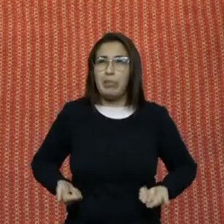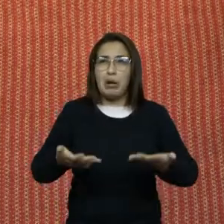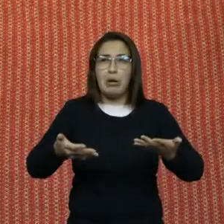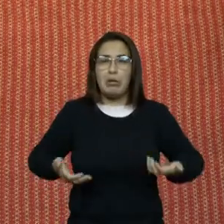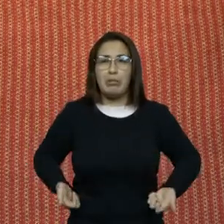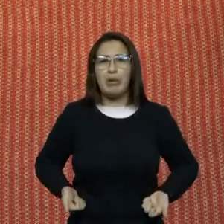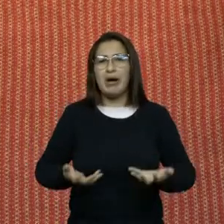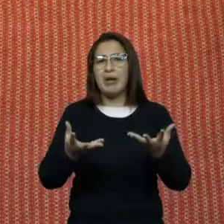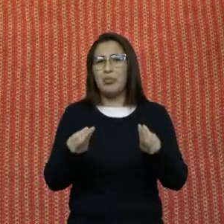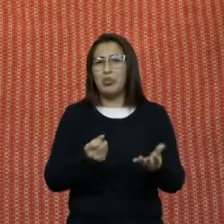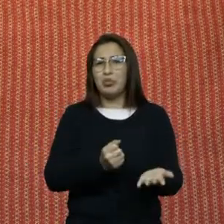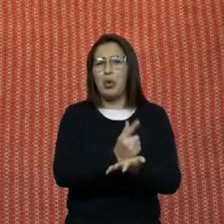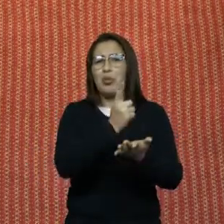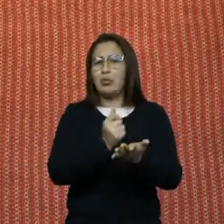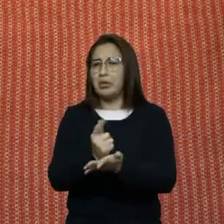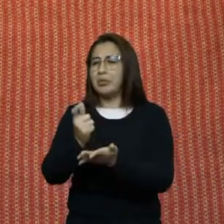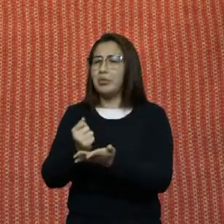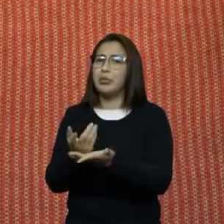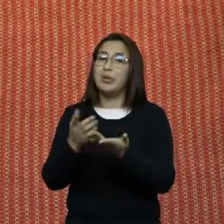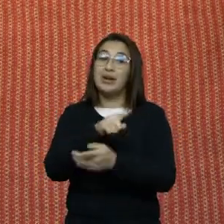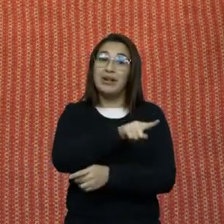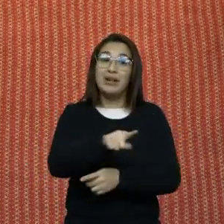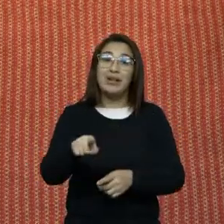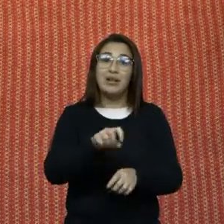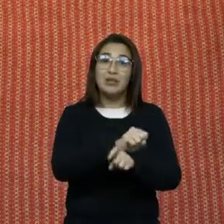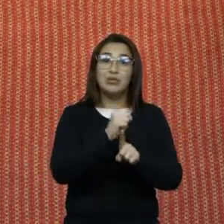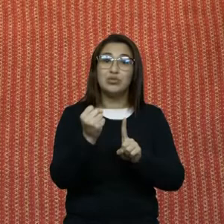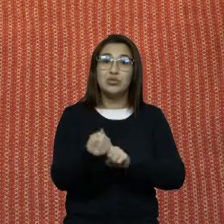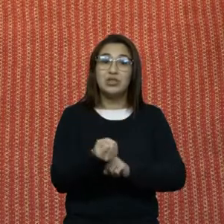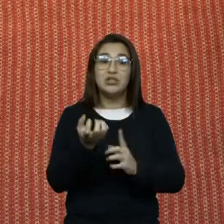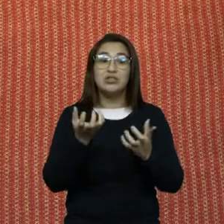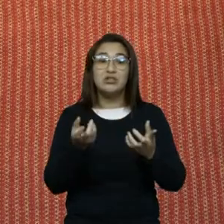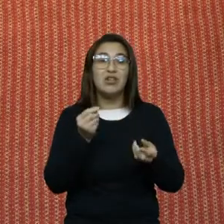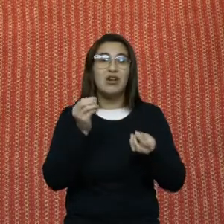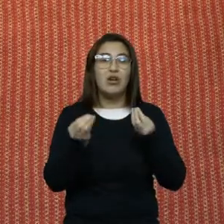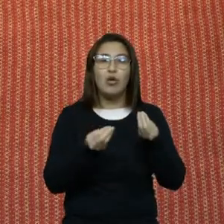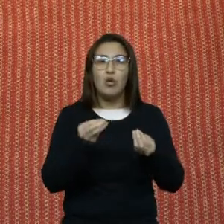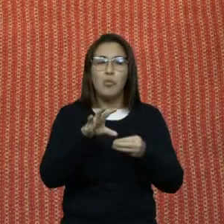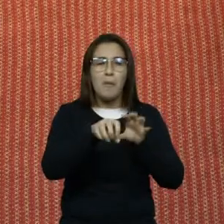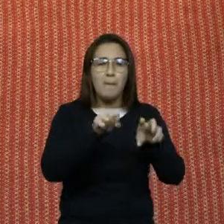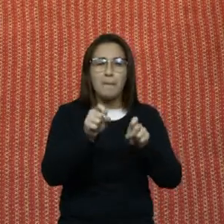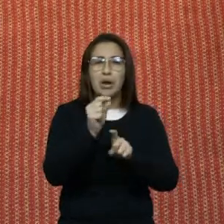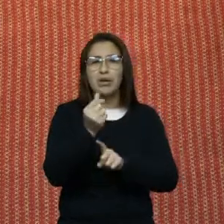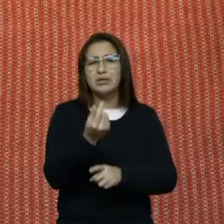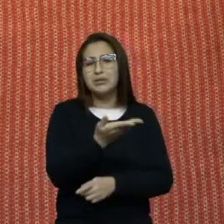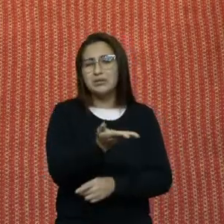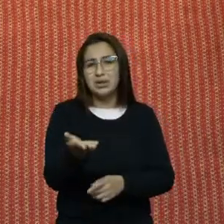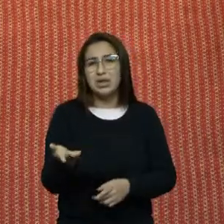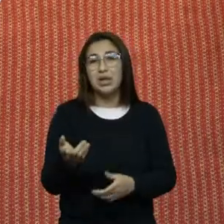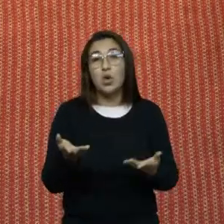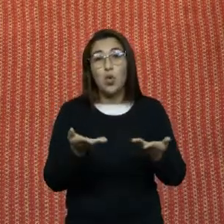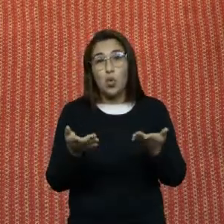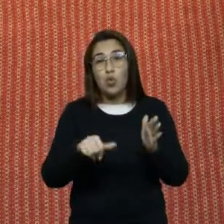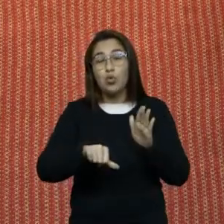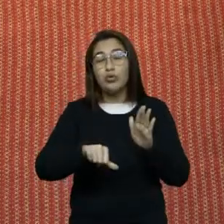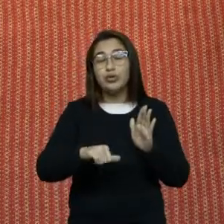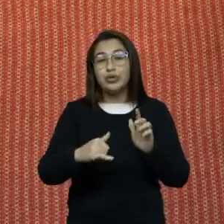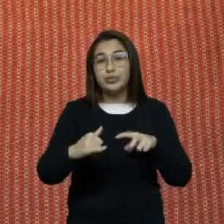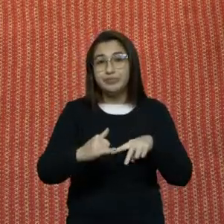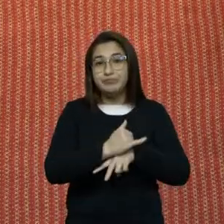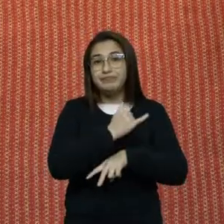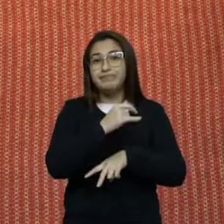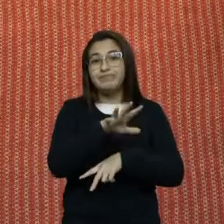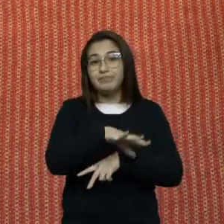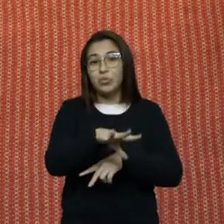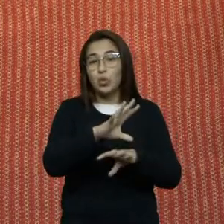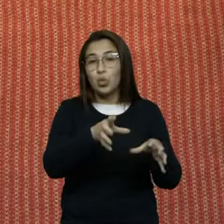e olha a sociedade em busca de onde pode ter botar hoje a vítima são os bares restaurantes o setor do